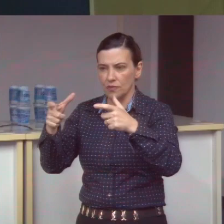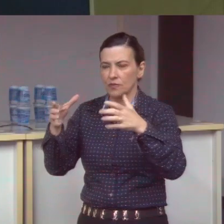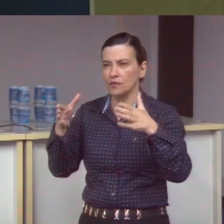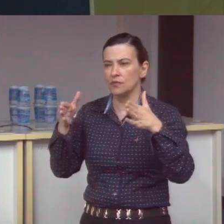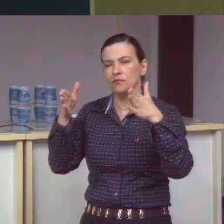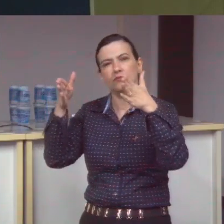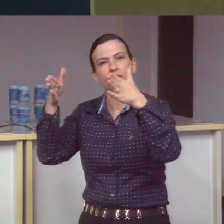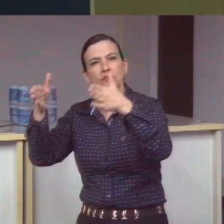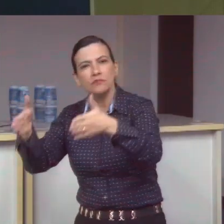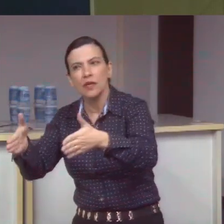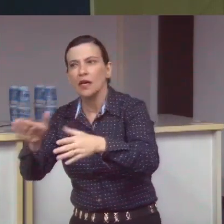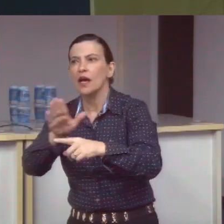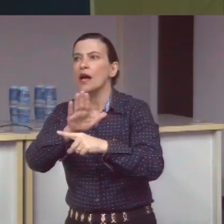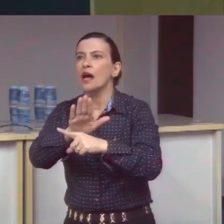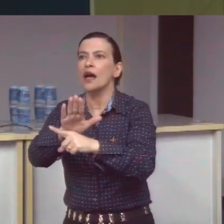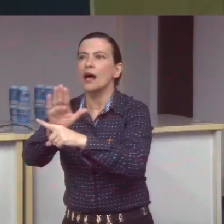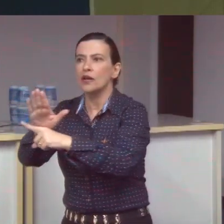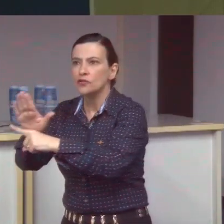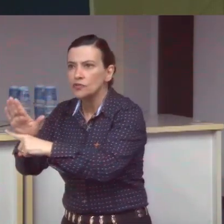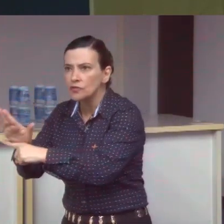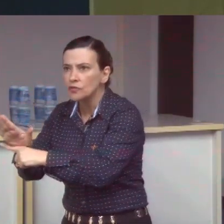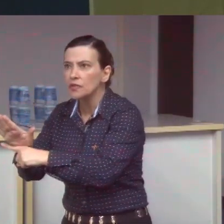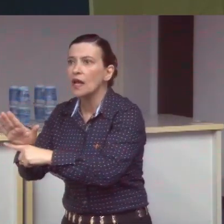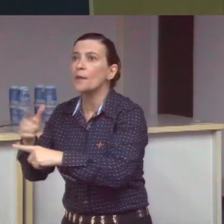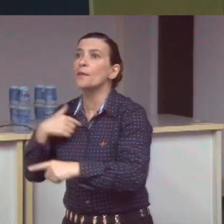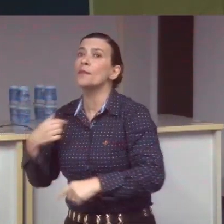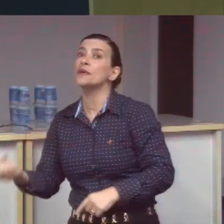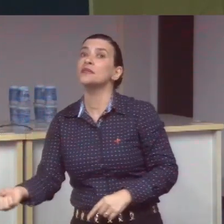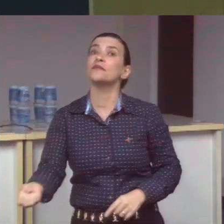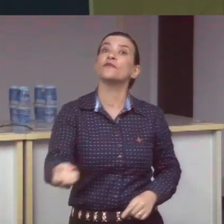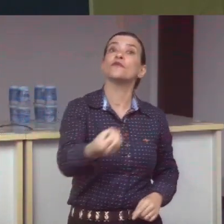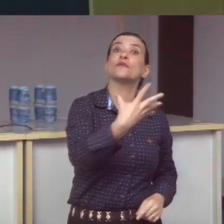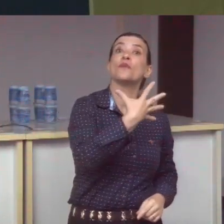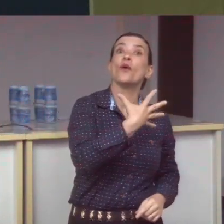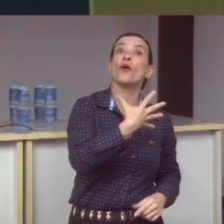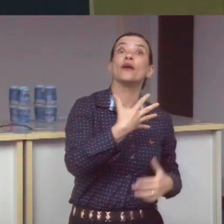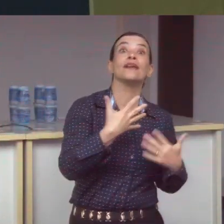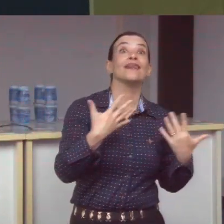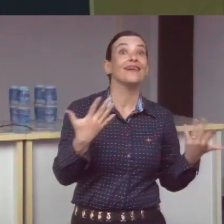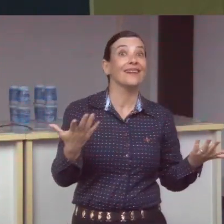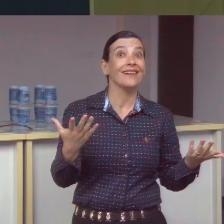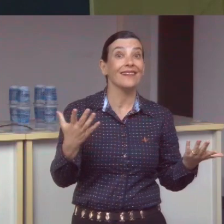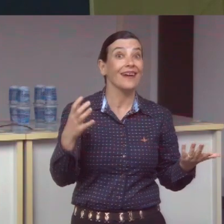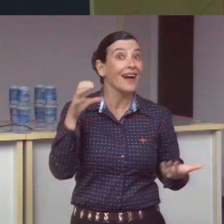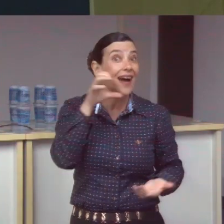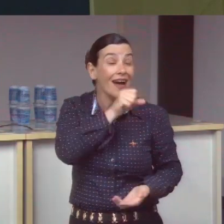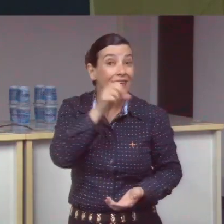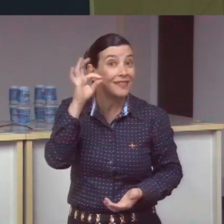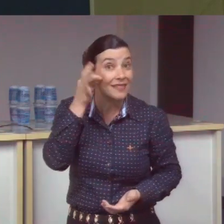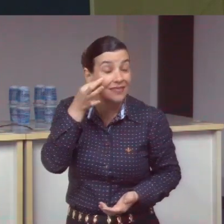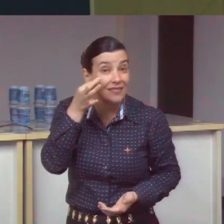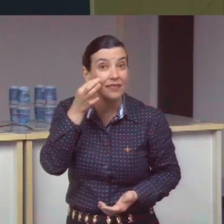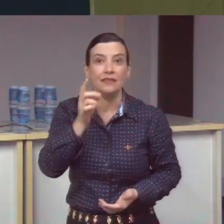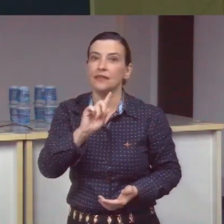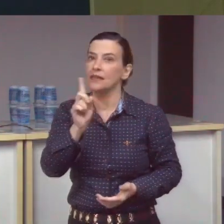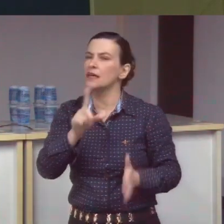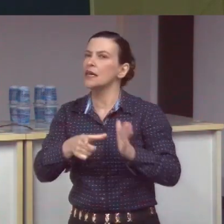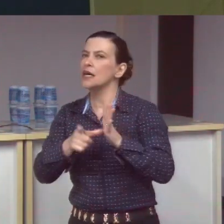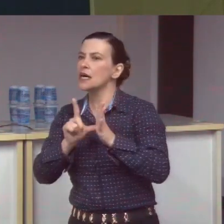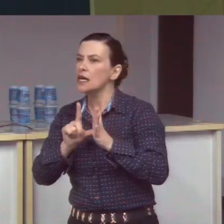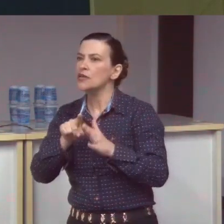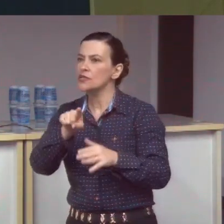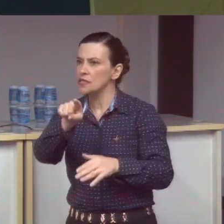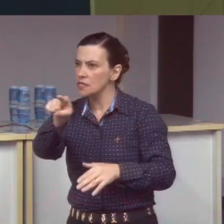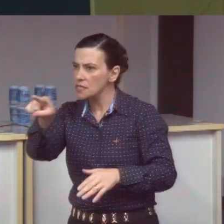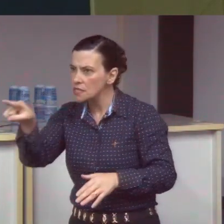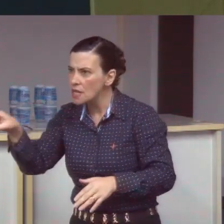identificada como quando é que esta comunidade consegue tocar a sua vida. Né? Igualzinho como antes? Não,